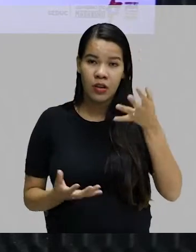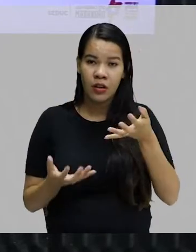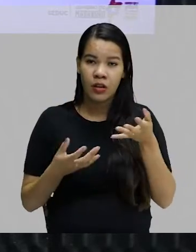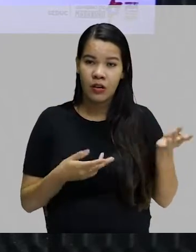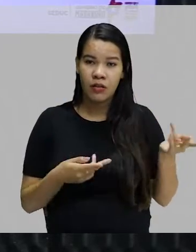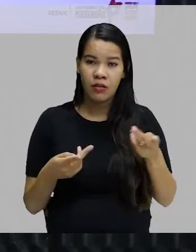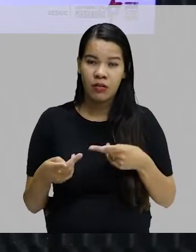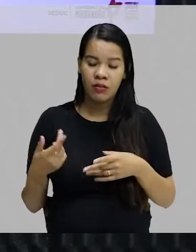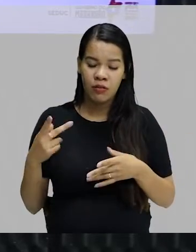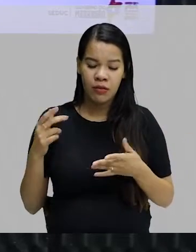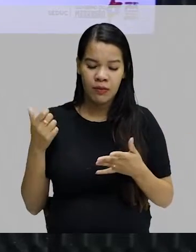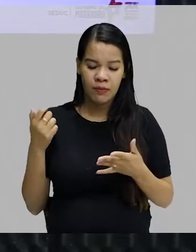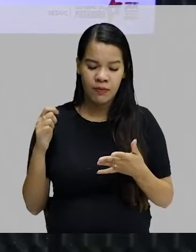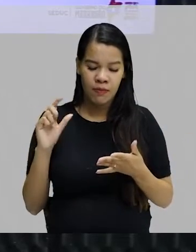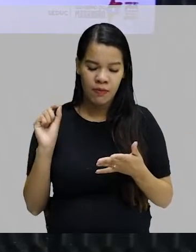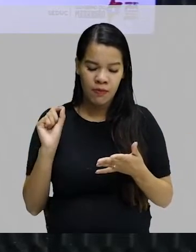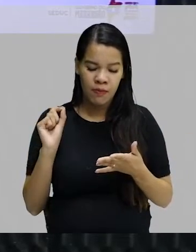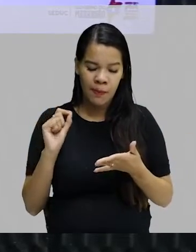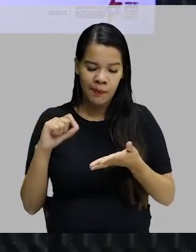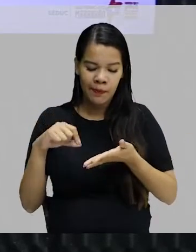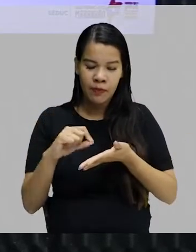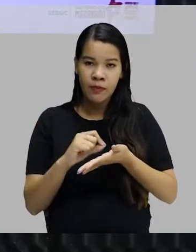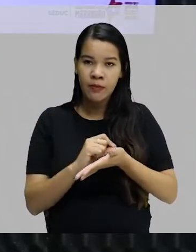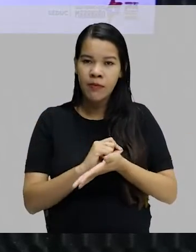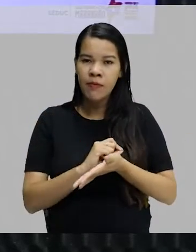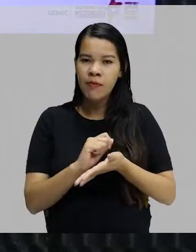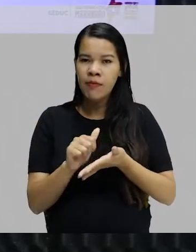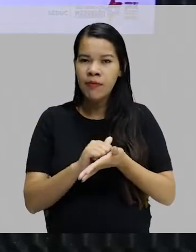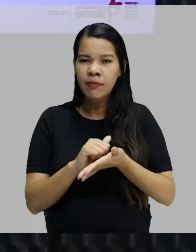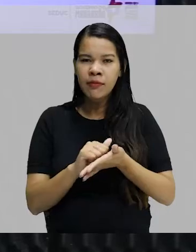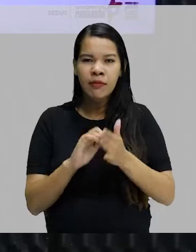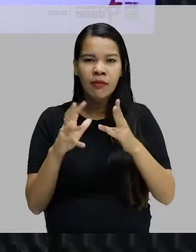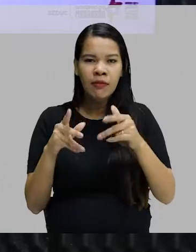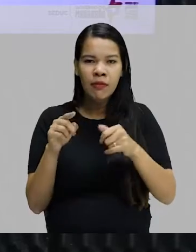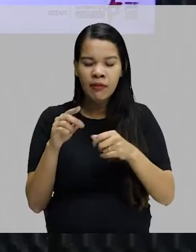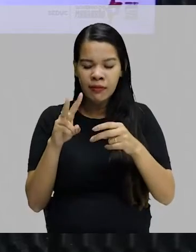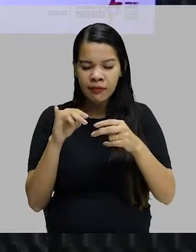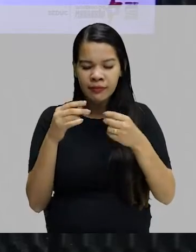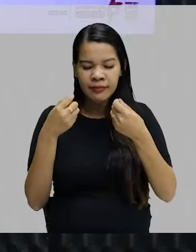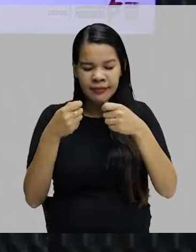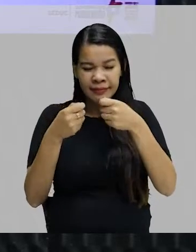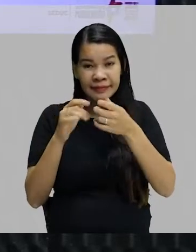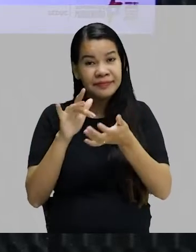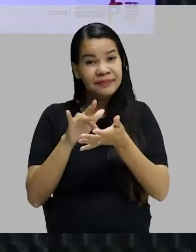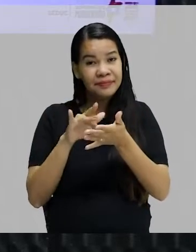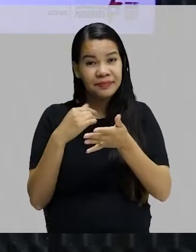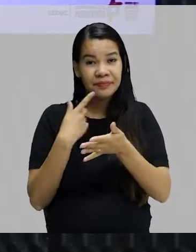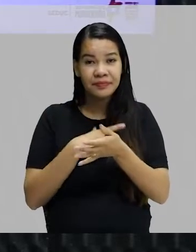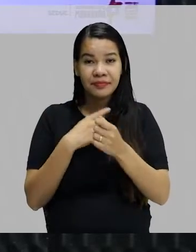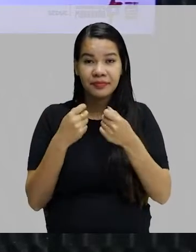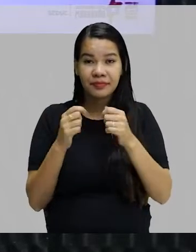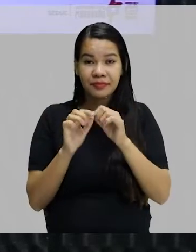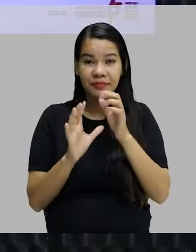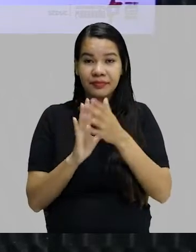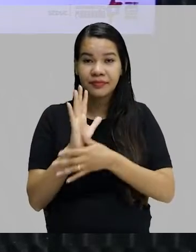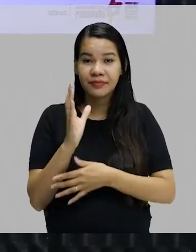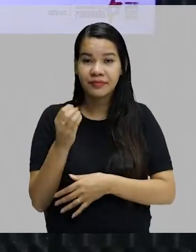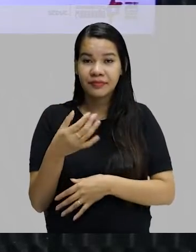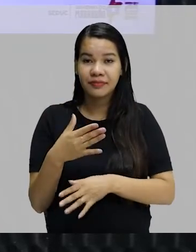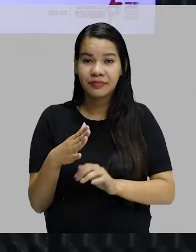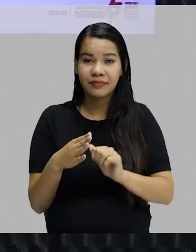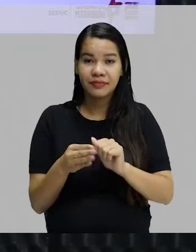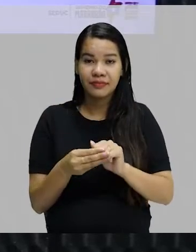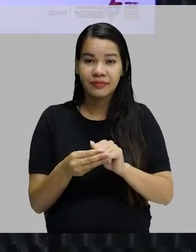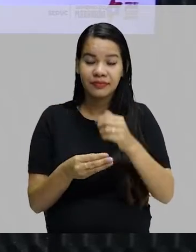tua caneta, pega o teu caderno, pega a tua borracha, pega tudo que tu vai precisar, na verdade, para que a gente possa construir conhecimento.